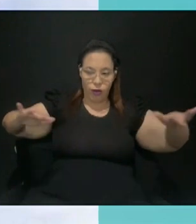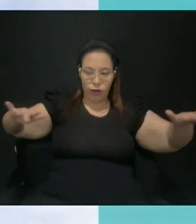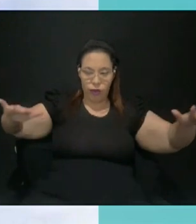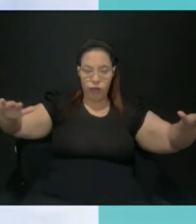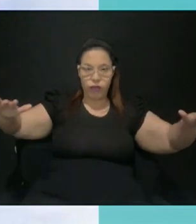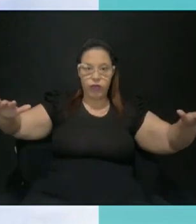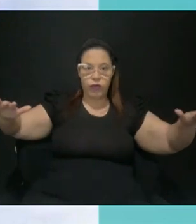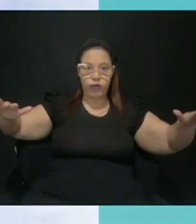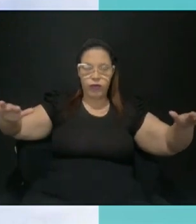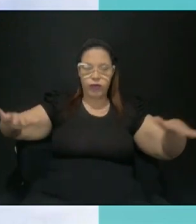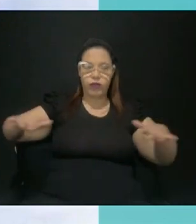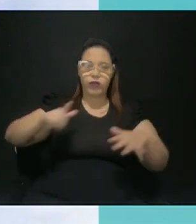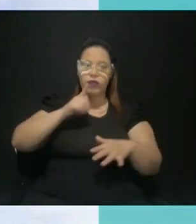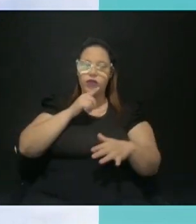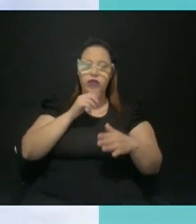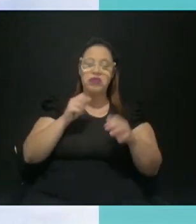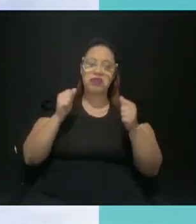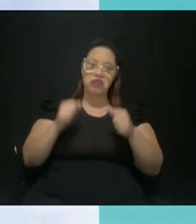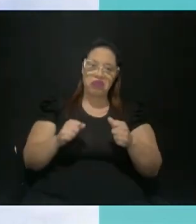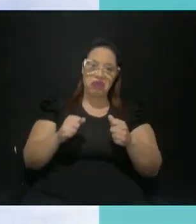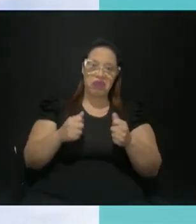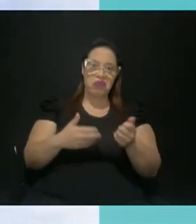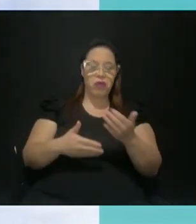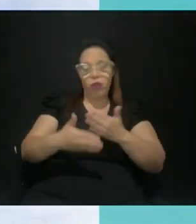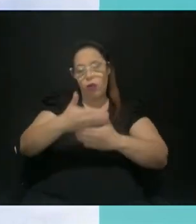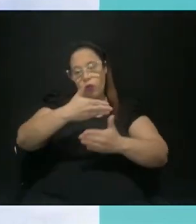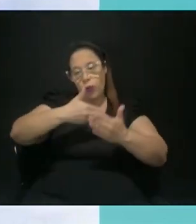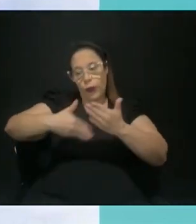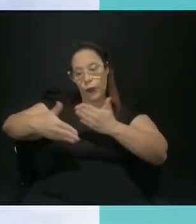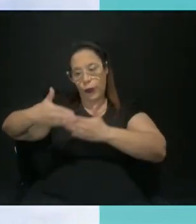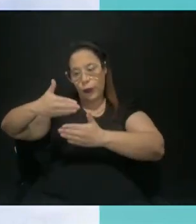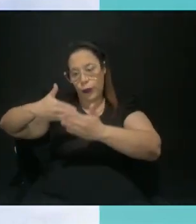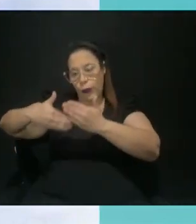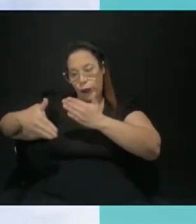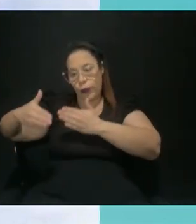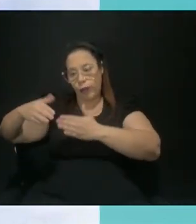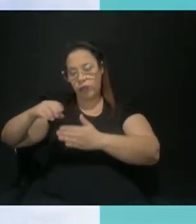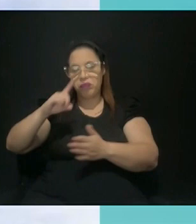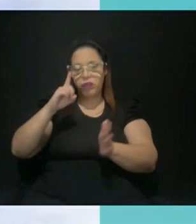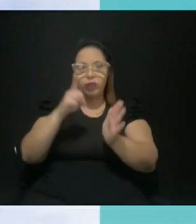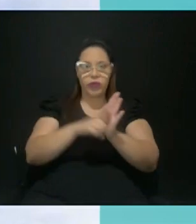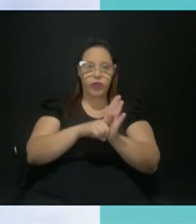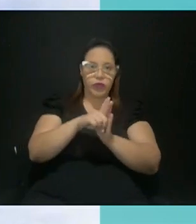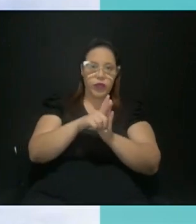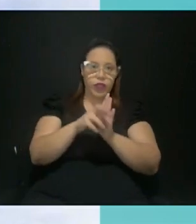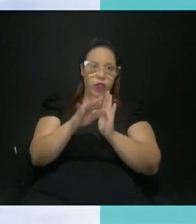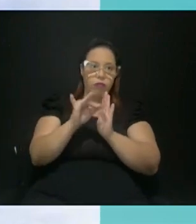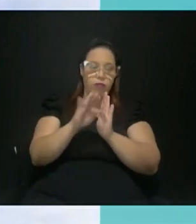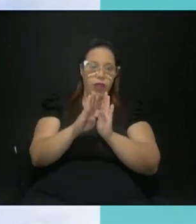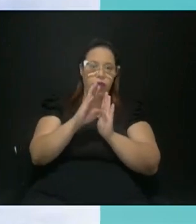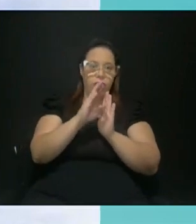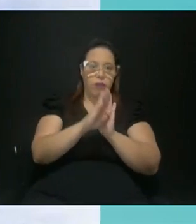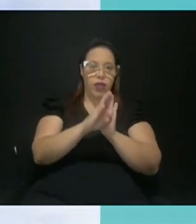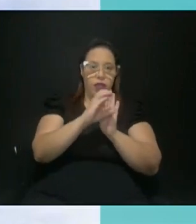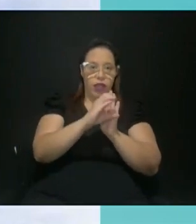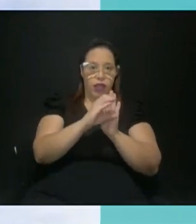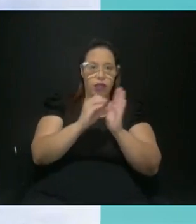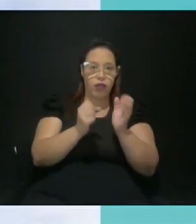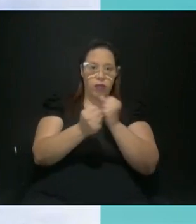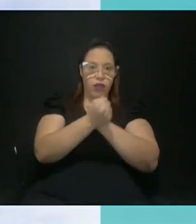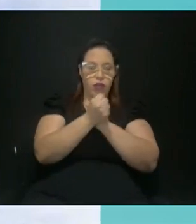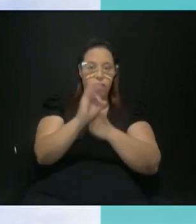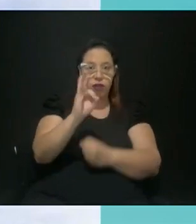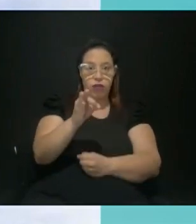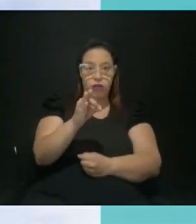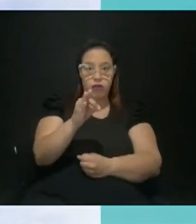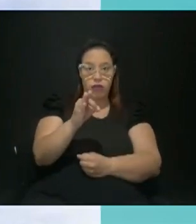água então passaria a girar no local. De acordo com a rede britânica BBC, a obstrução em questão é uma